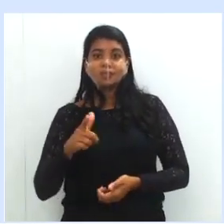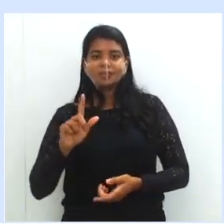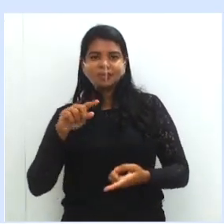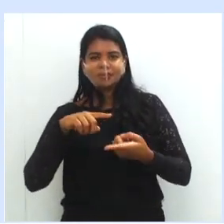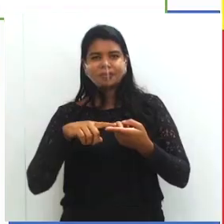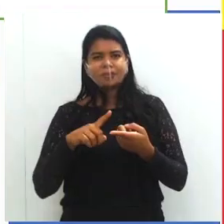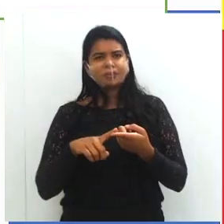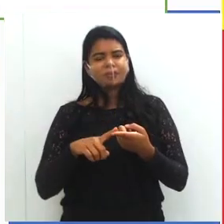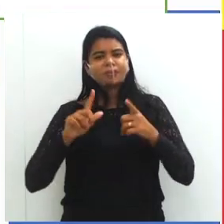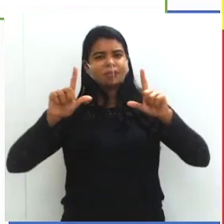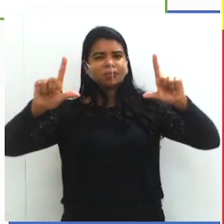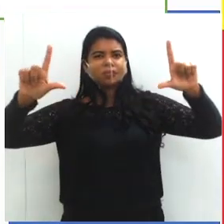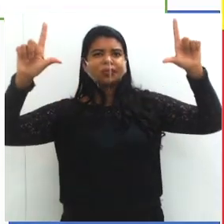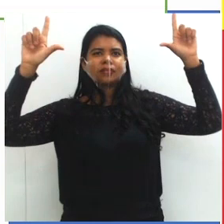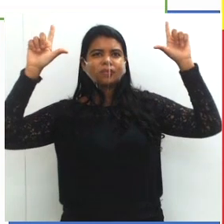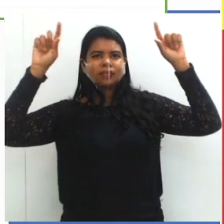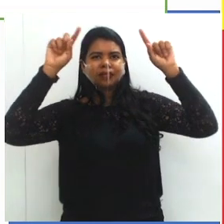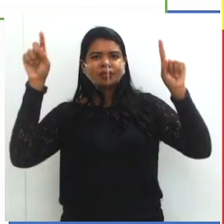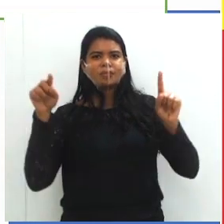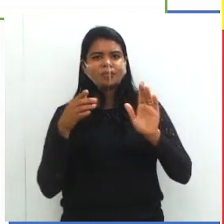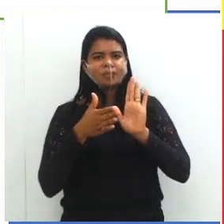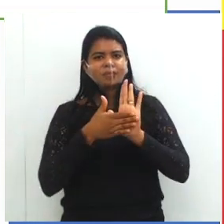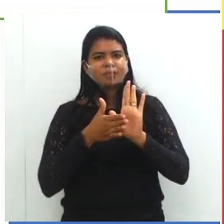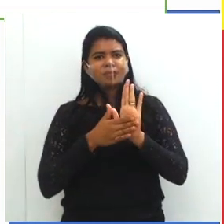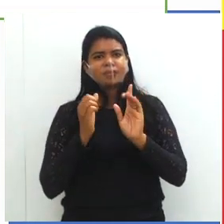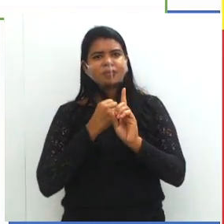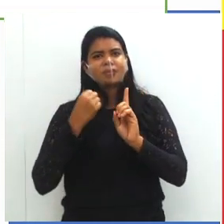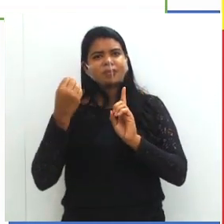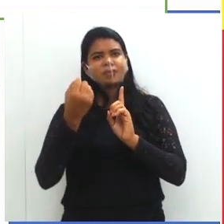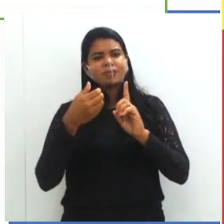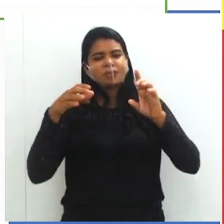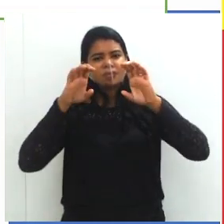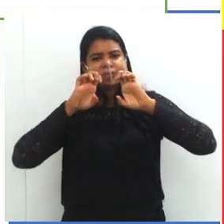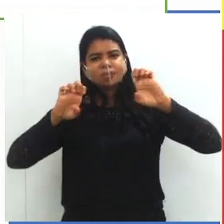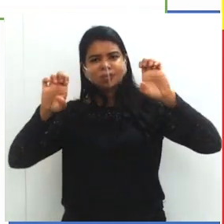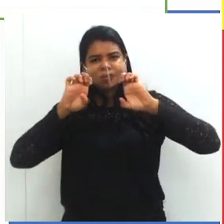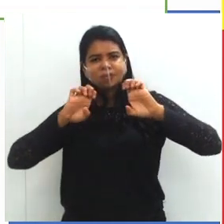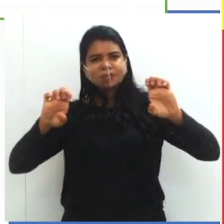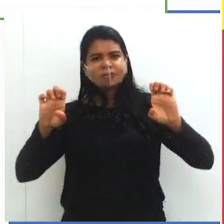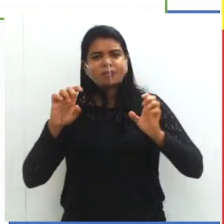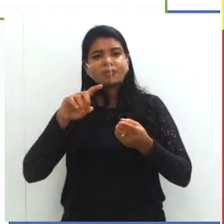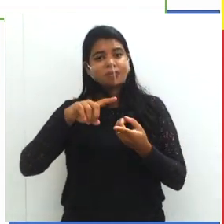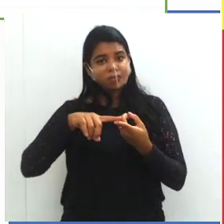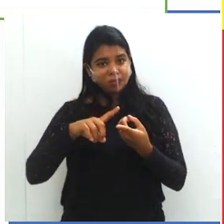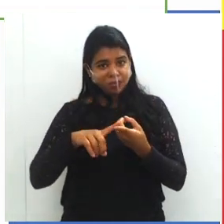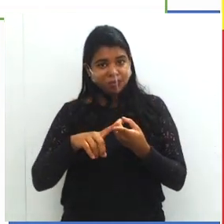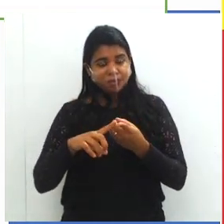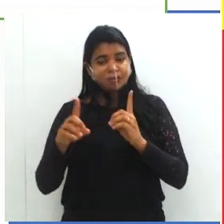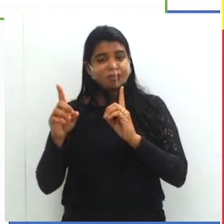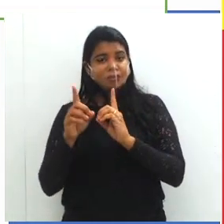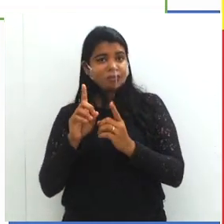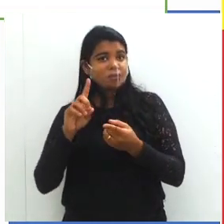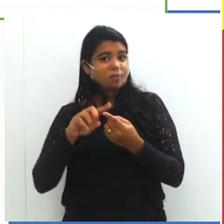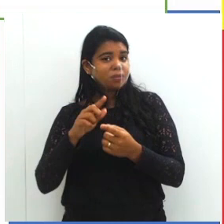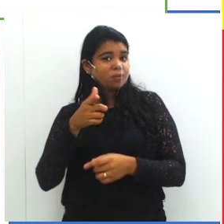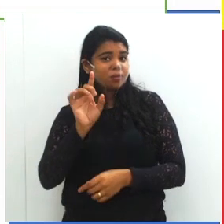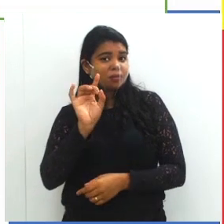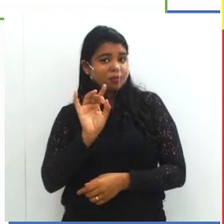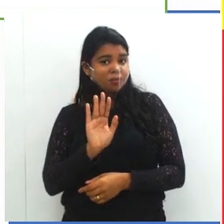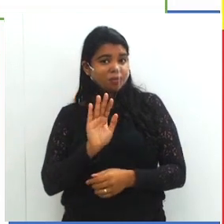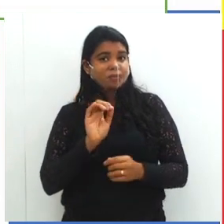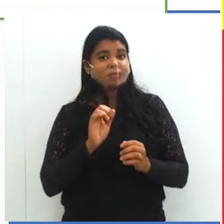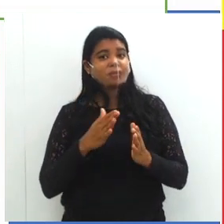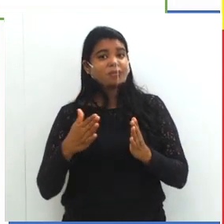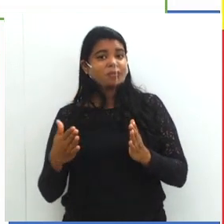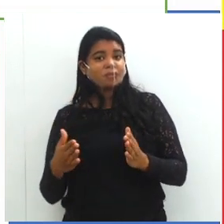Outro, nós temos na tela aqui o projeto social evangelístico, ou seja, também nós encontramos não só